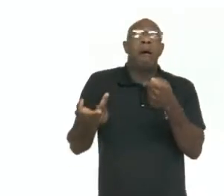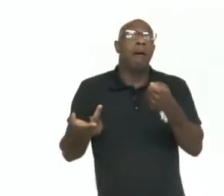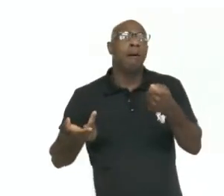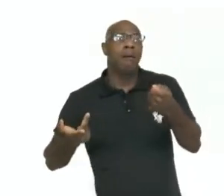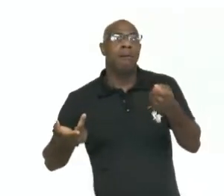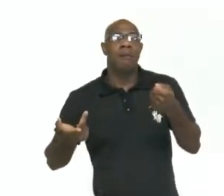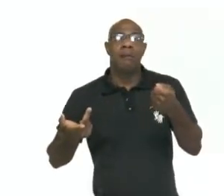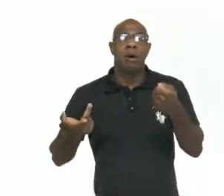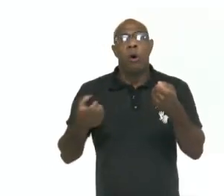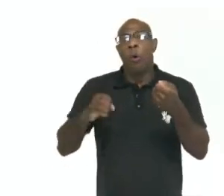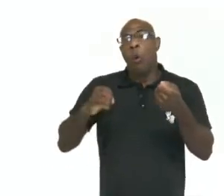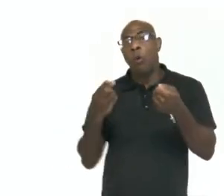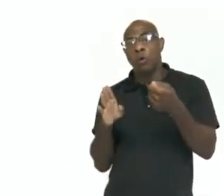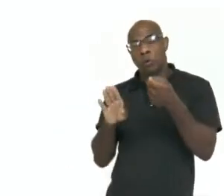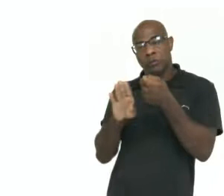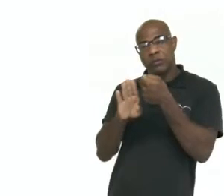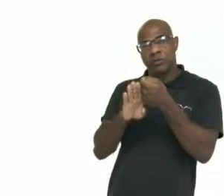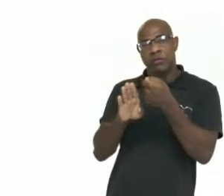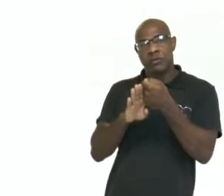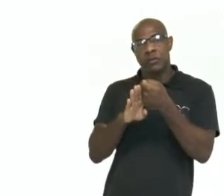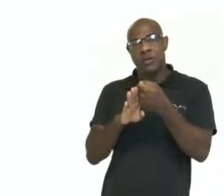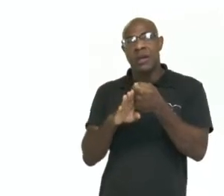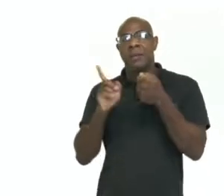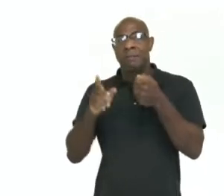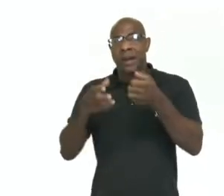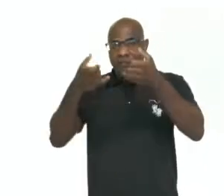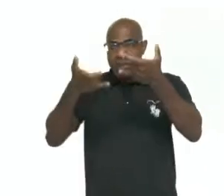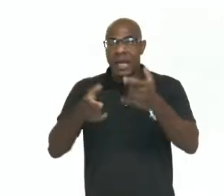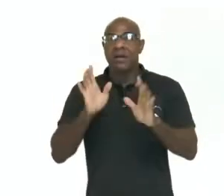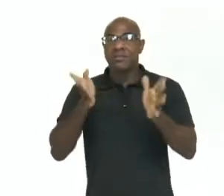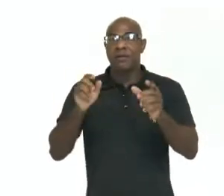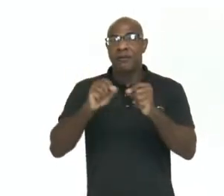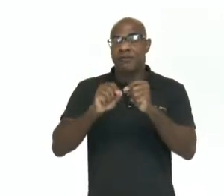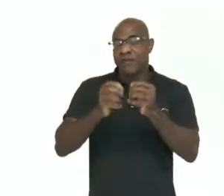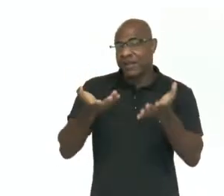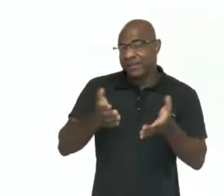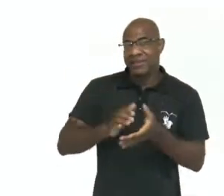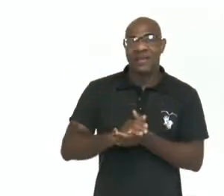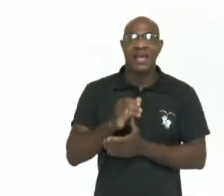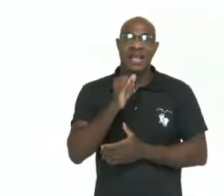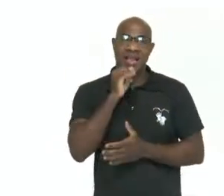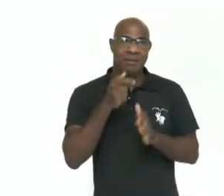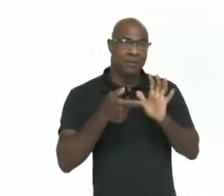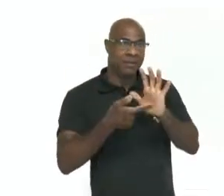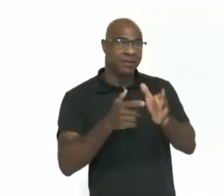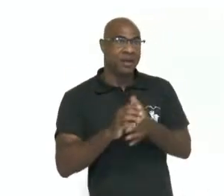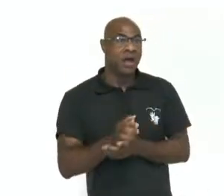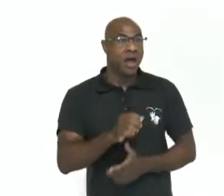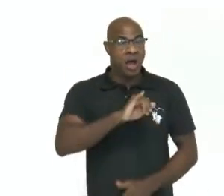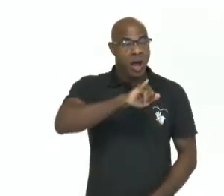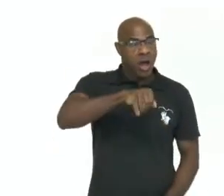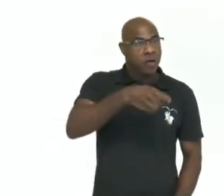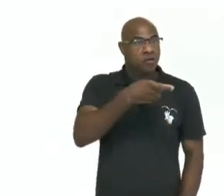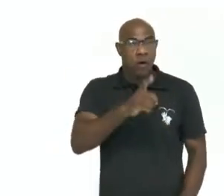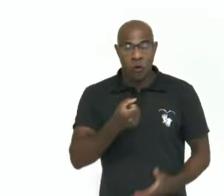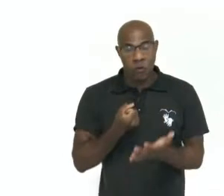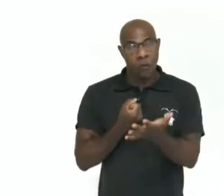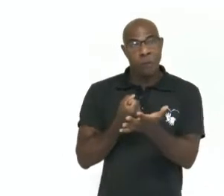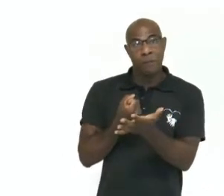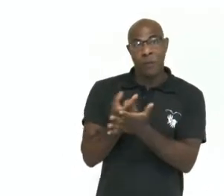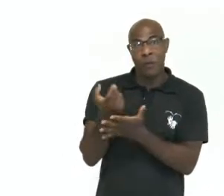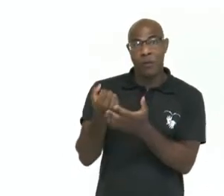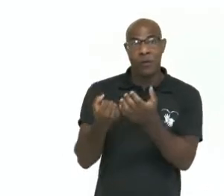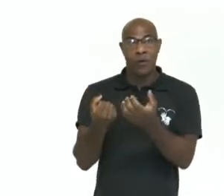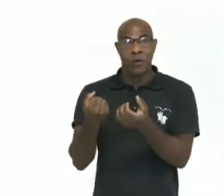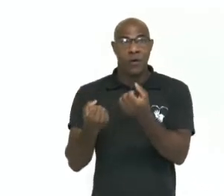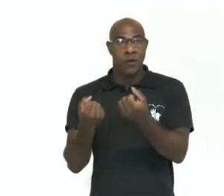um substantivo para retomar o que foi feito anteriormente. Observem aqui neste exemplo. João comprou um novo